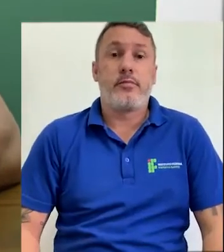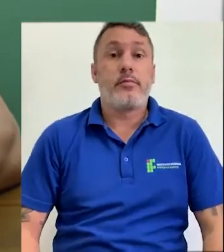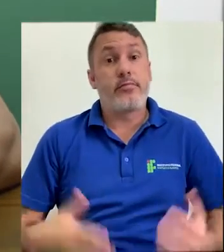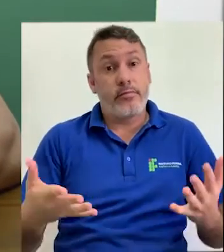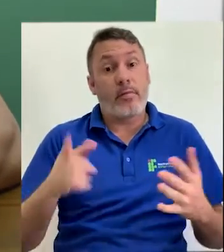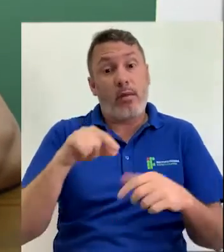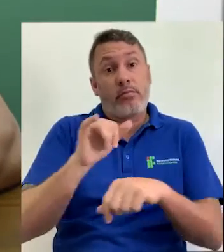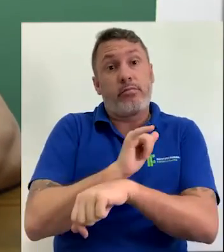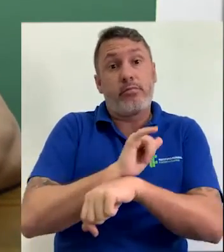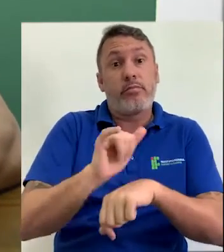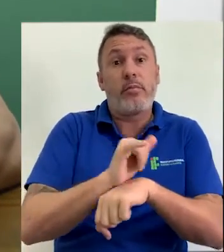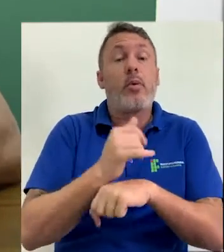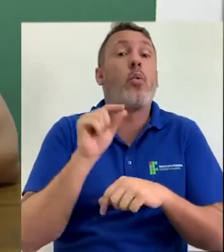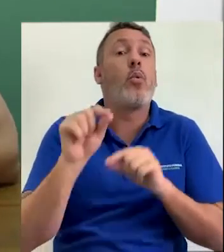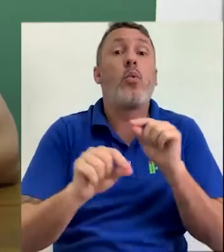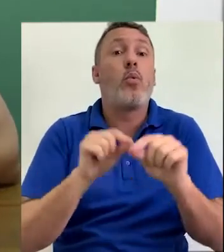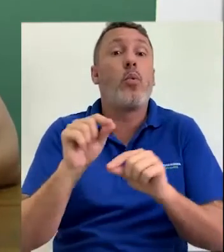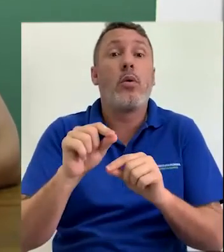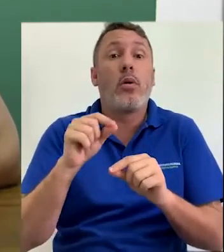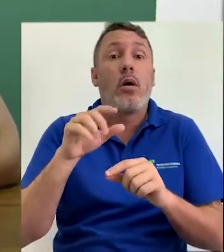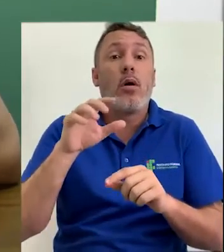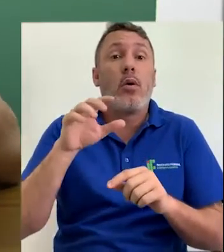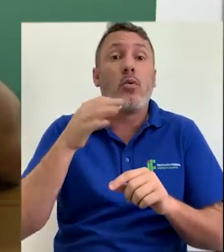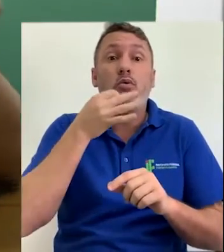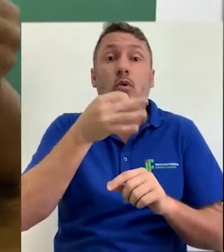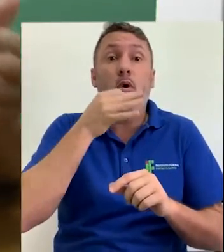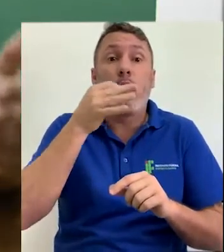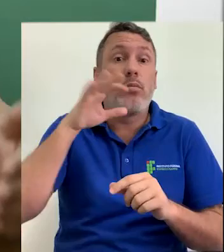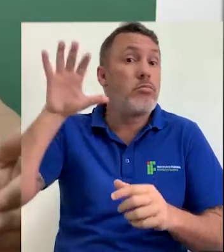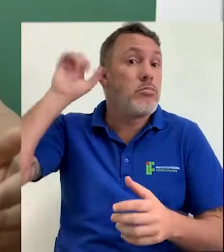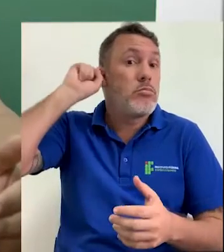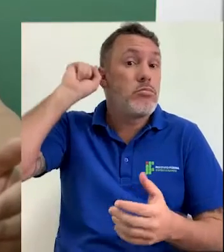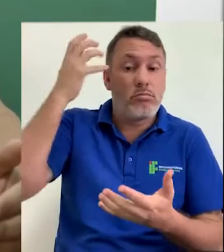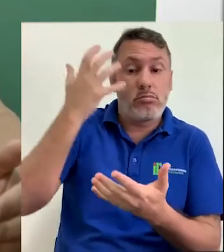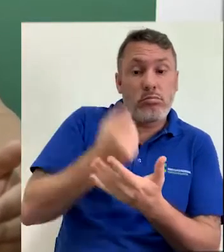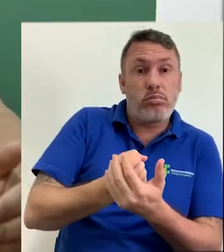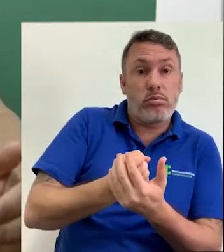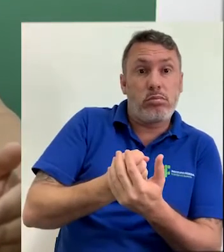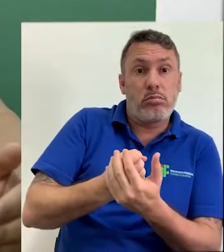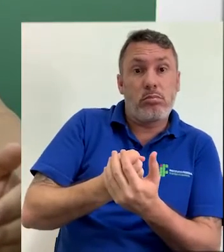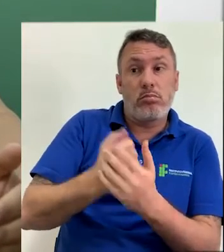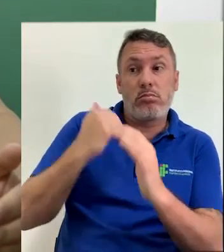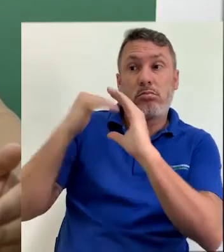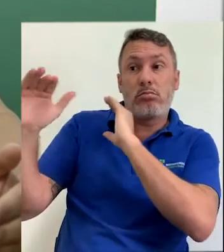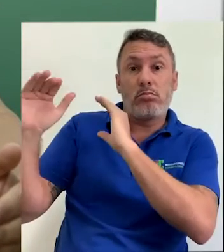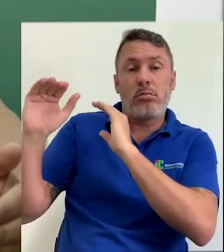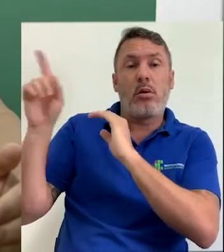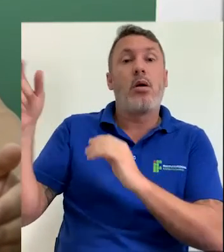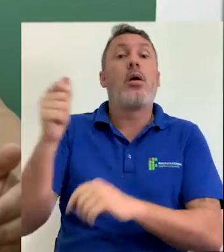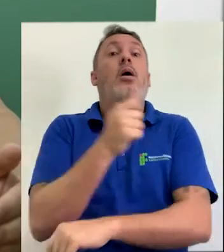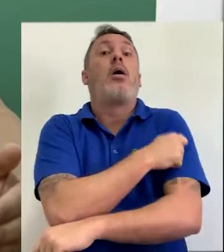A ferramenta utilizada foi um áudio com o caderno dele.